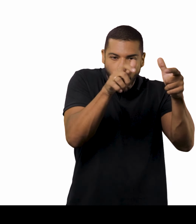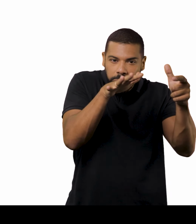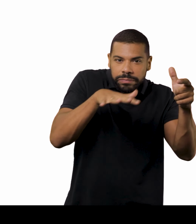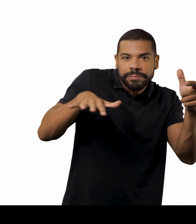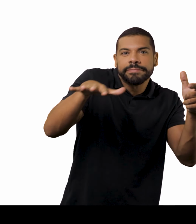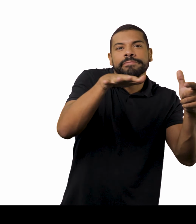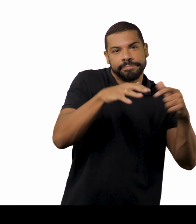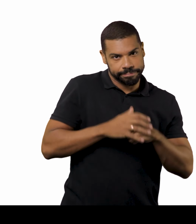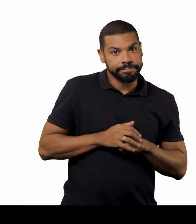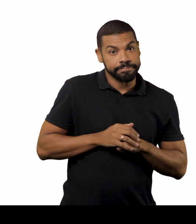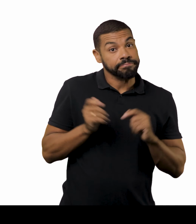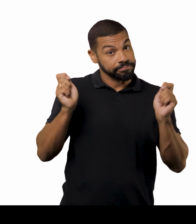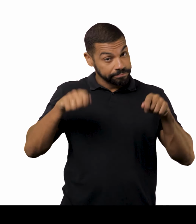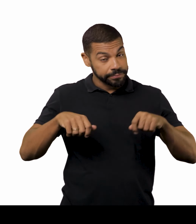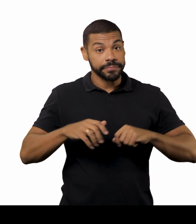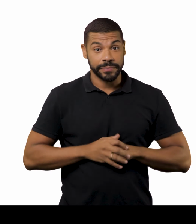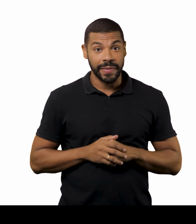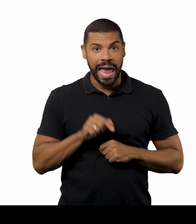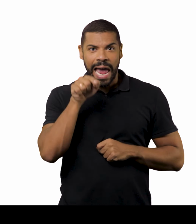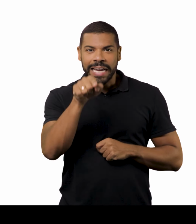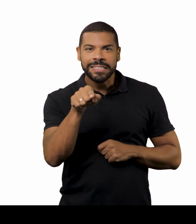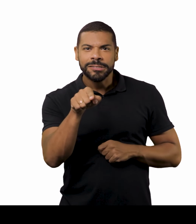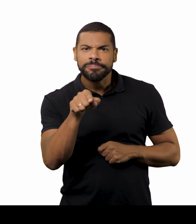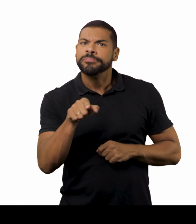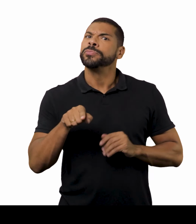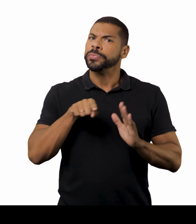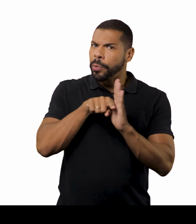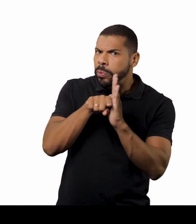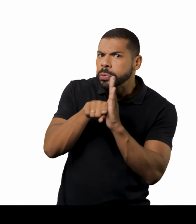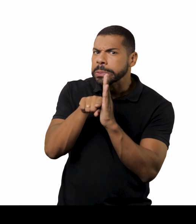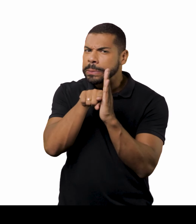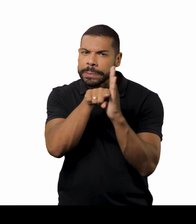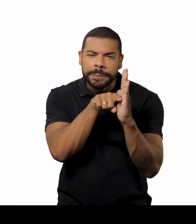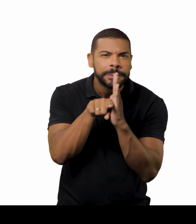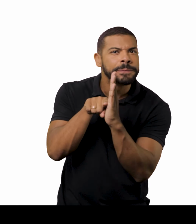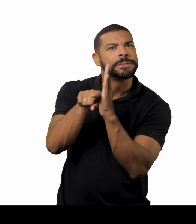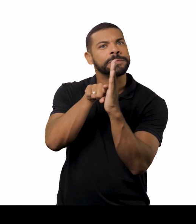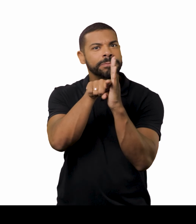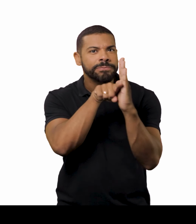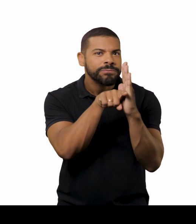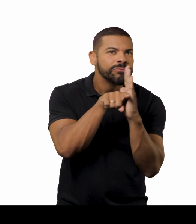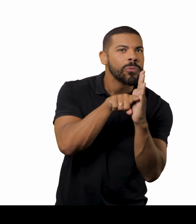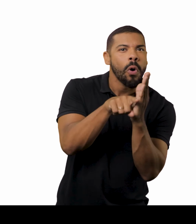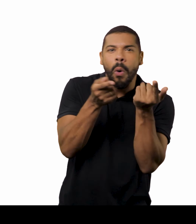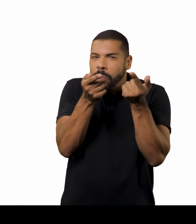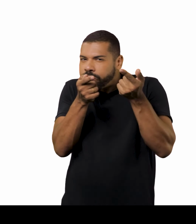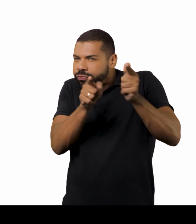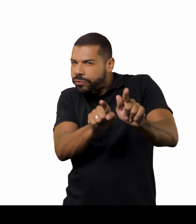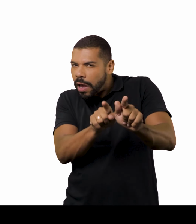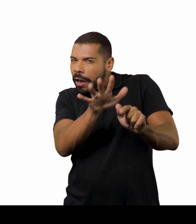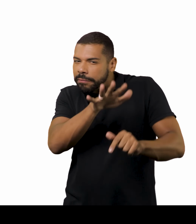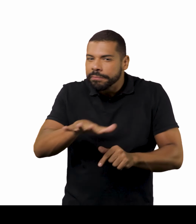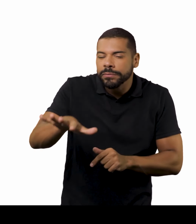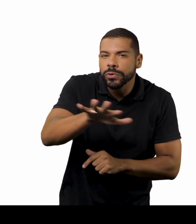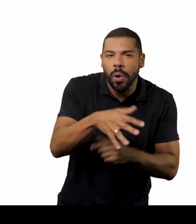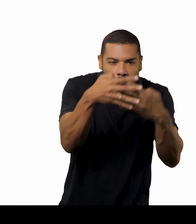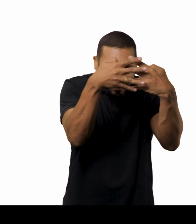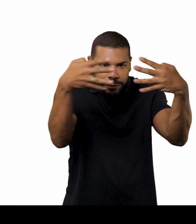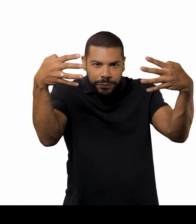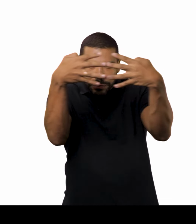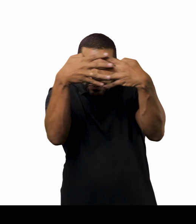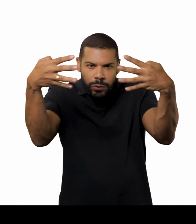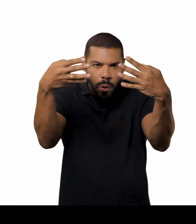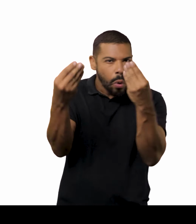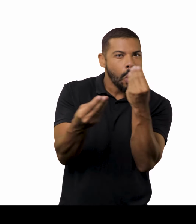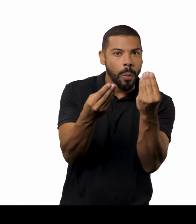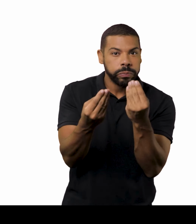só ilustrativo, não. A peça realmente funciona. Esse exercício foi um exercício inicial, mas que também pode provocar as pessoas.